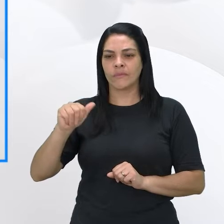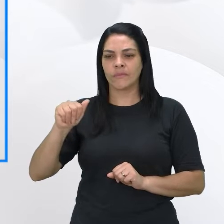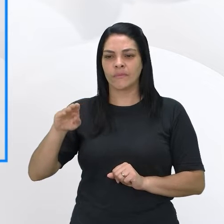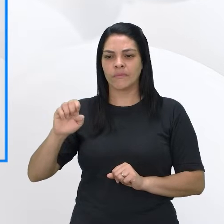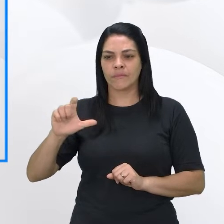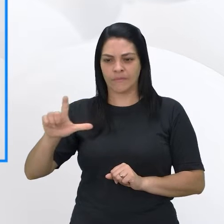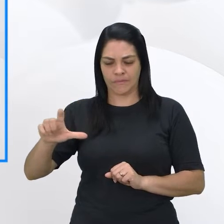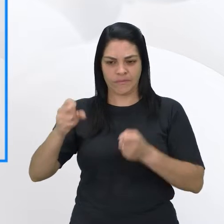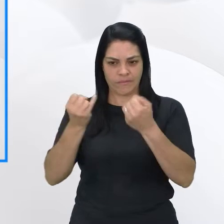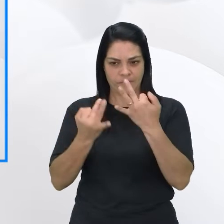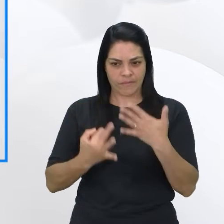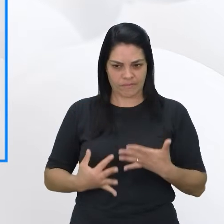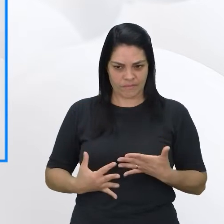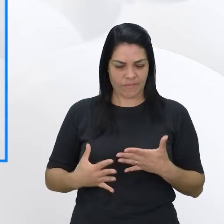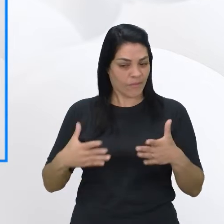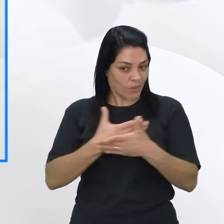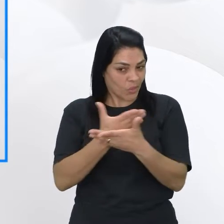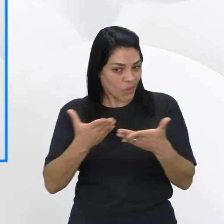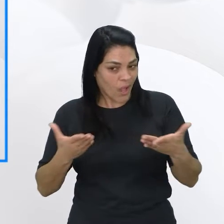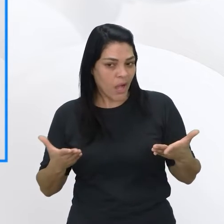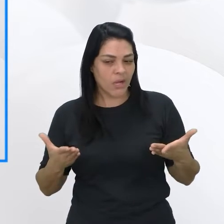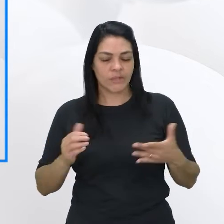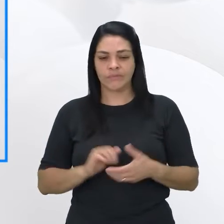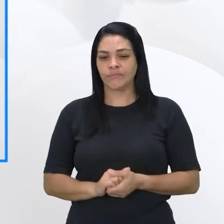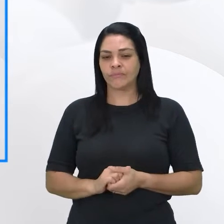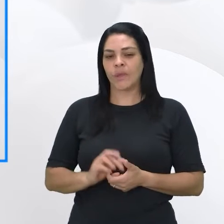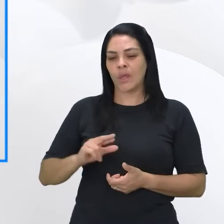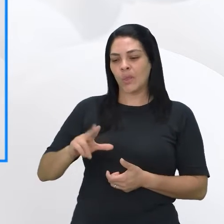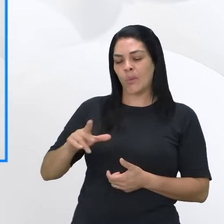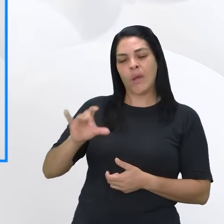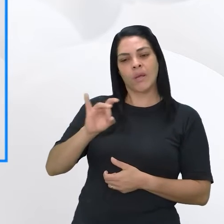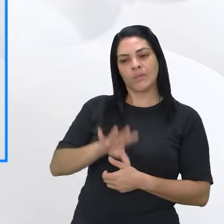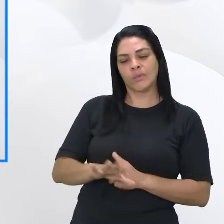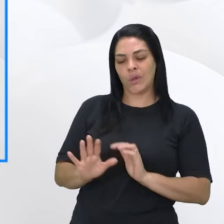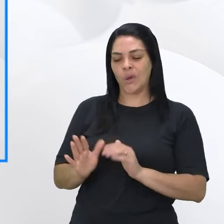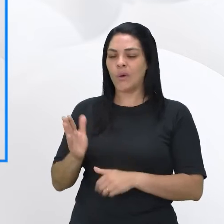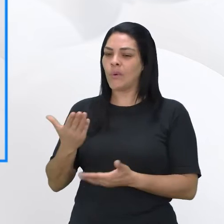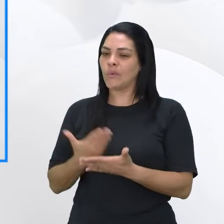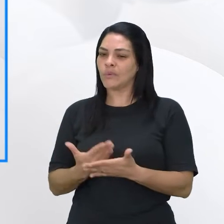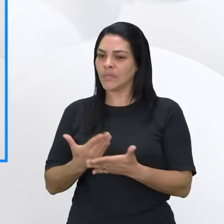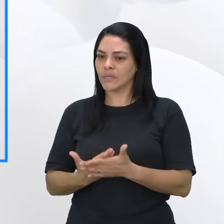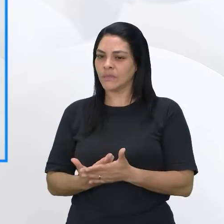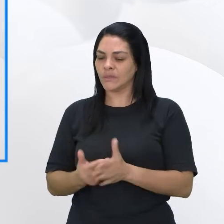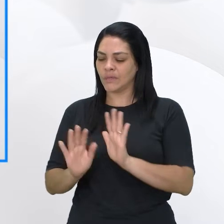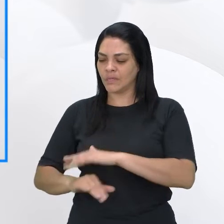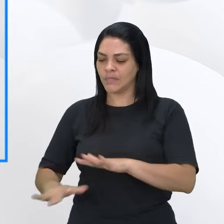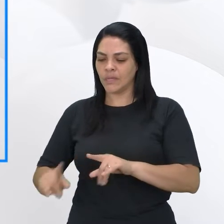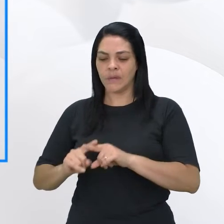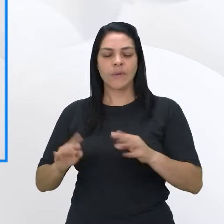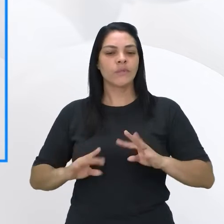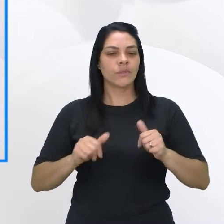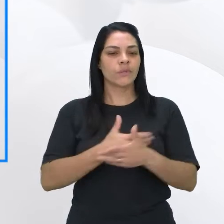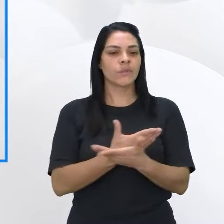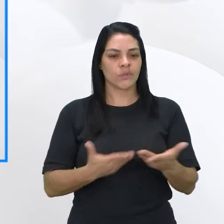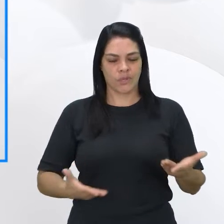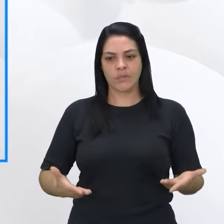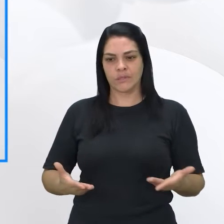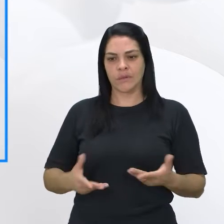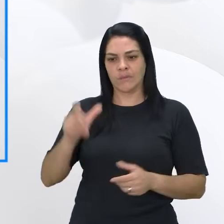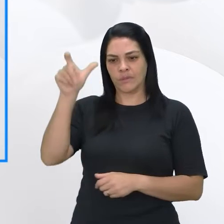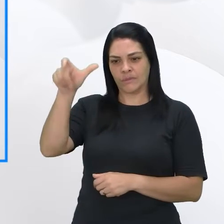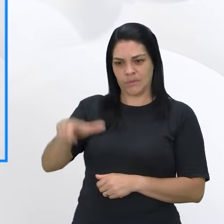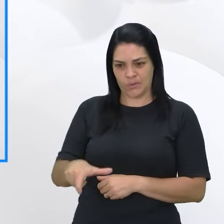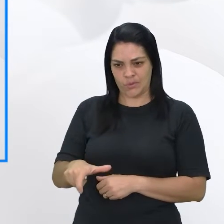É também considerar que nós, não apenas os alunos, as crianças, mas todos nós somos seres historicamente